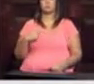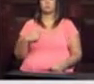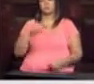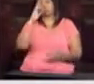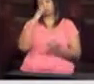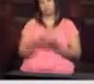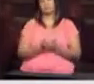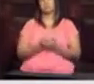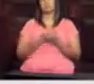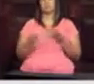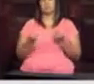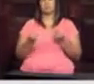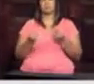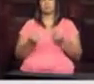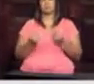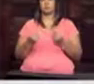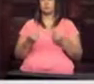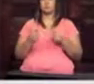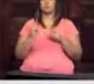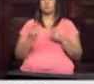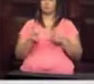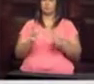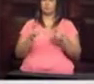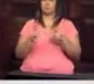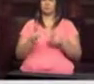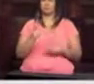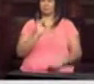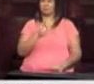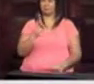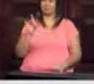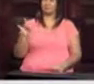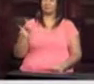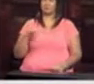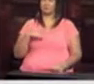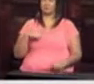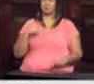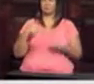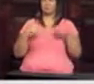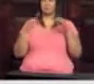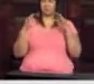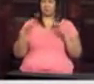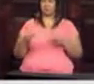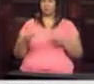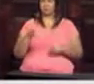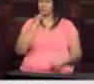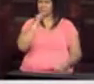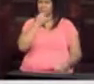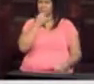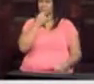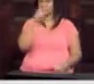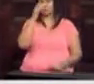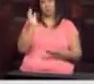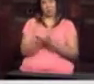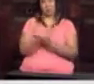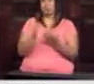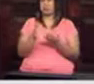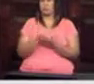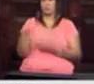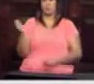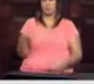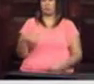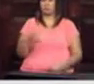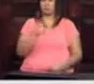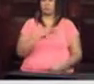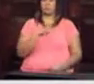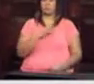nos orgulha à medida em que toda a tropa faz o trabalho com dignidade. Infelizmente, que esses maus policiais que jogam a corporação